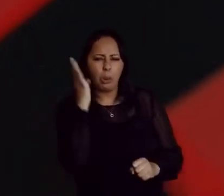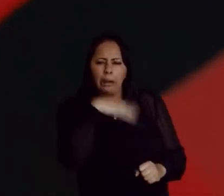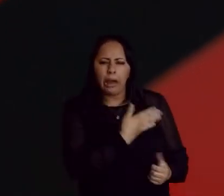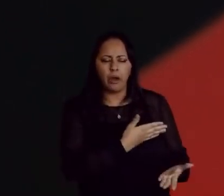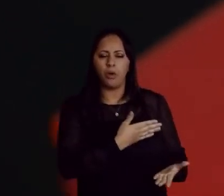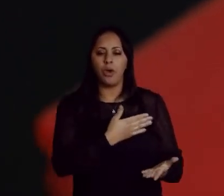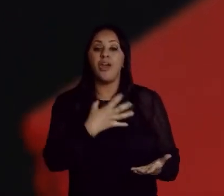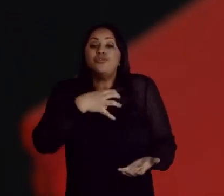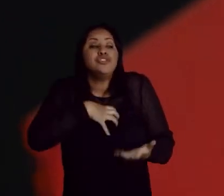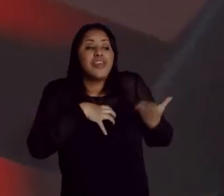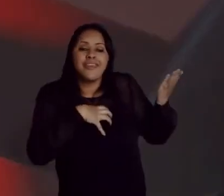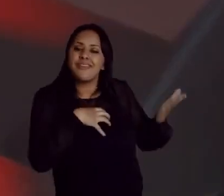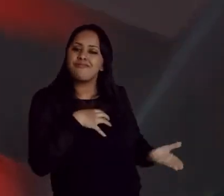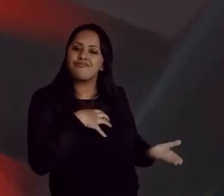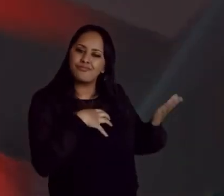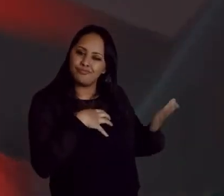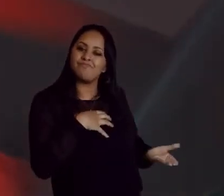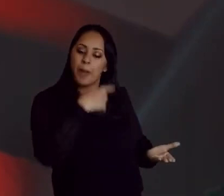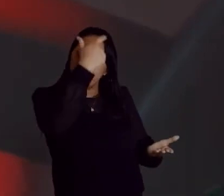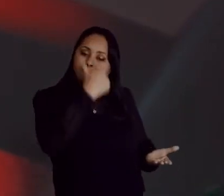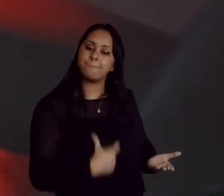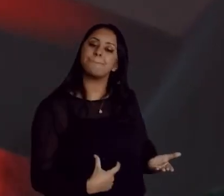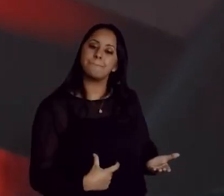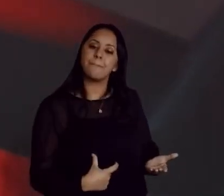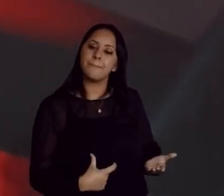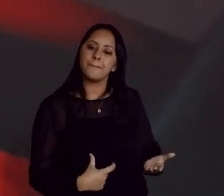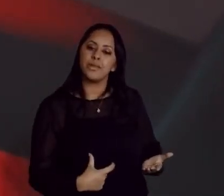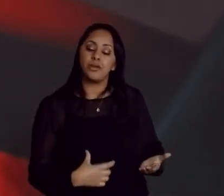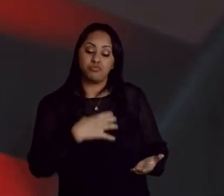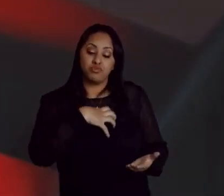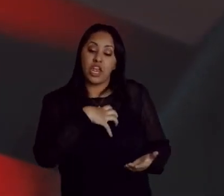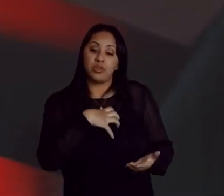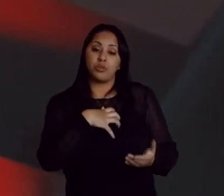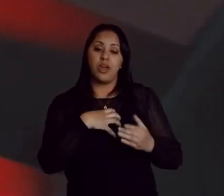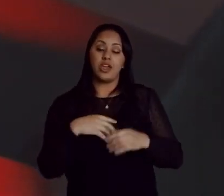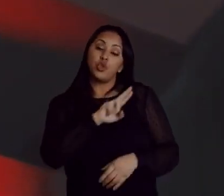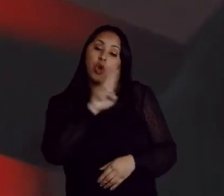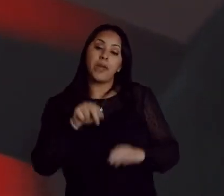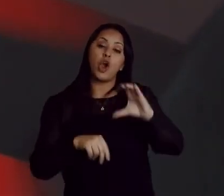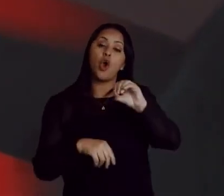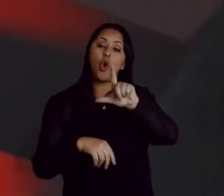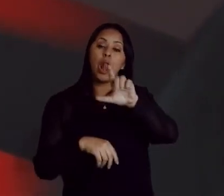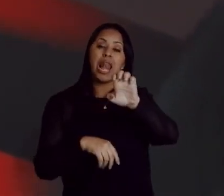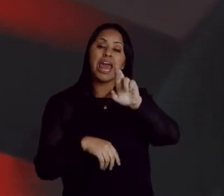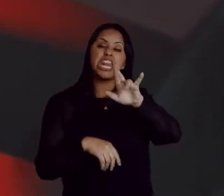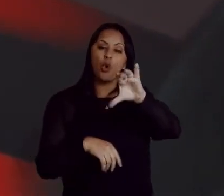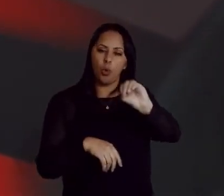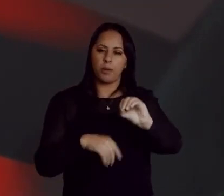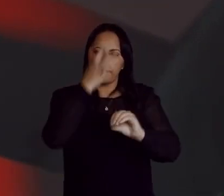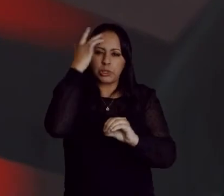de temperamento, ela tem um temperamento chamado colérico, que vem de cólera, de